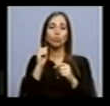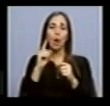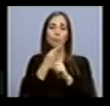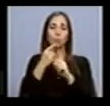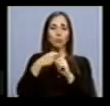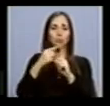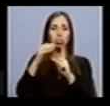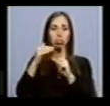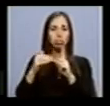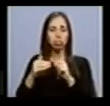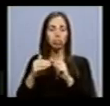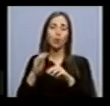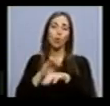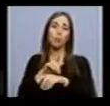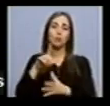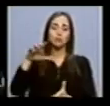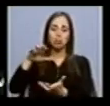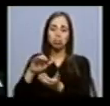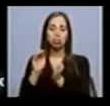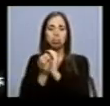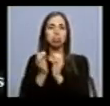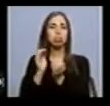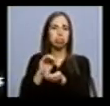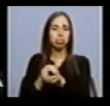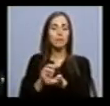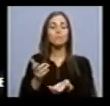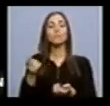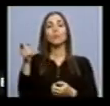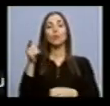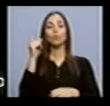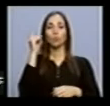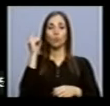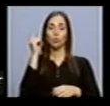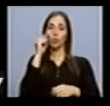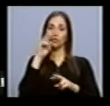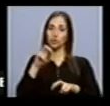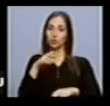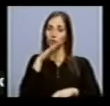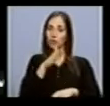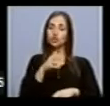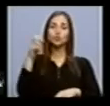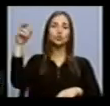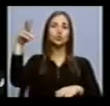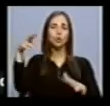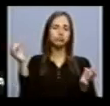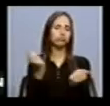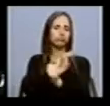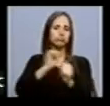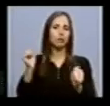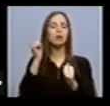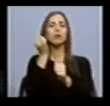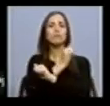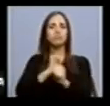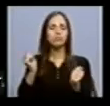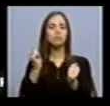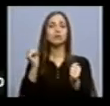nova teoria, apresentada por este investigador, é que as explosões do protossol, do Sol jovem, à